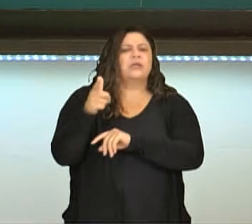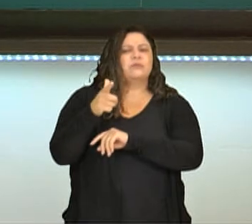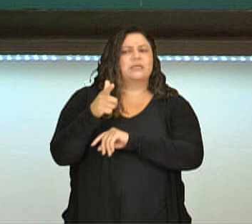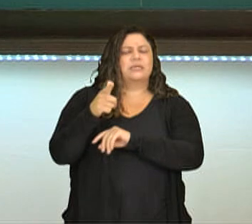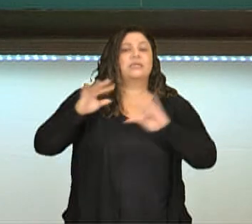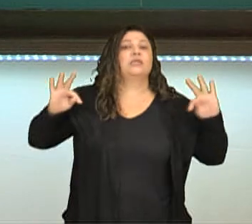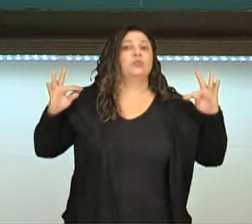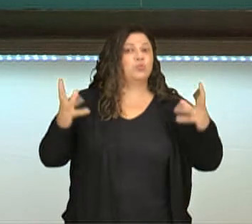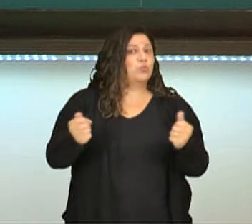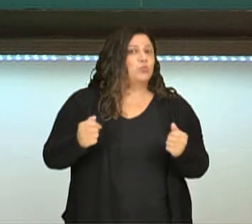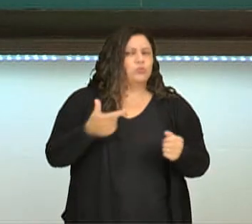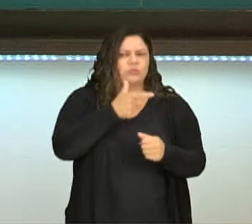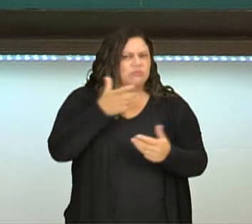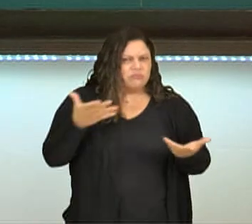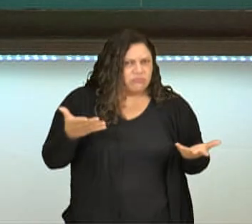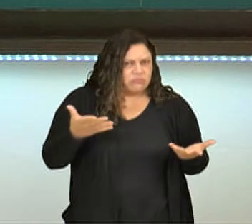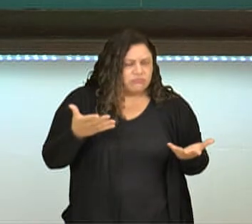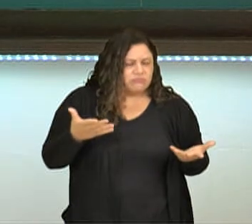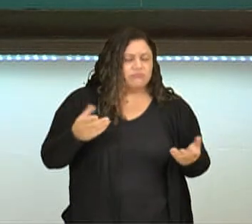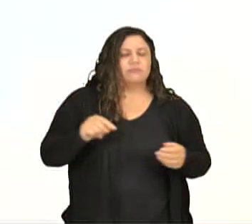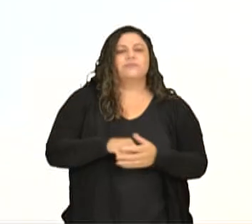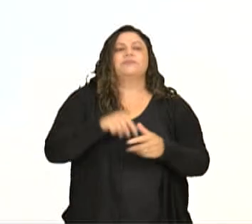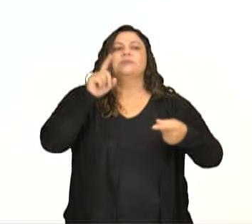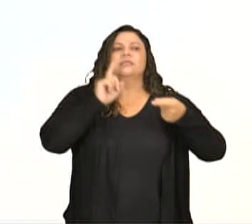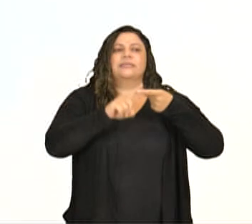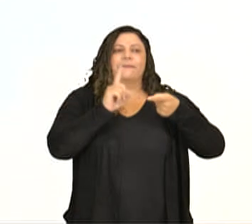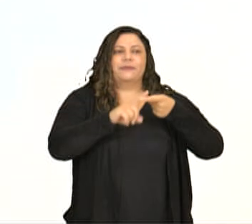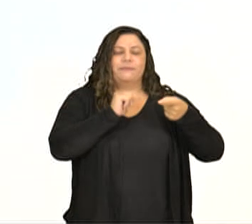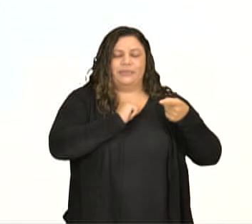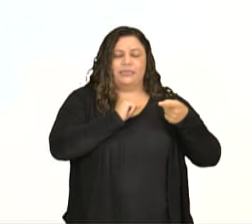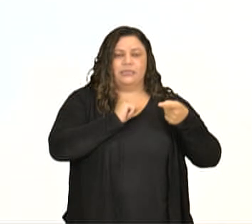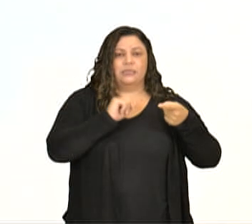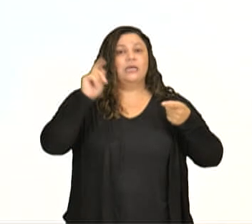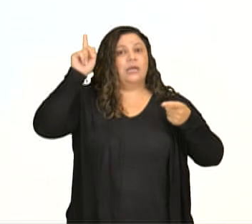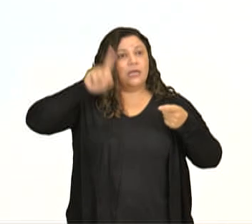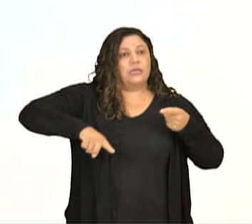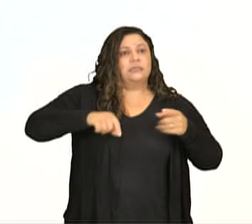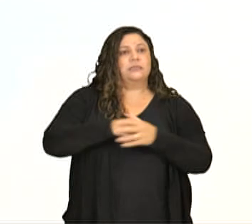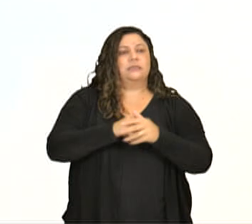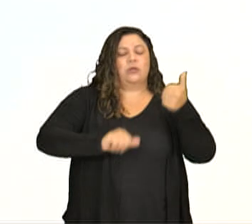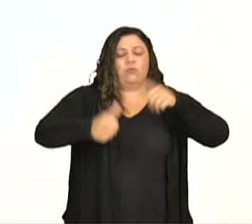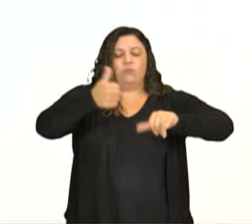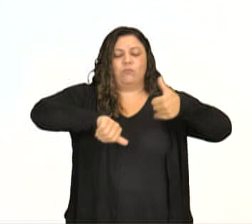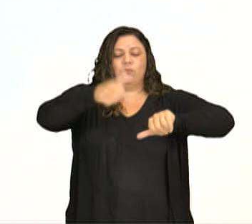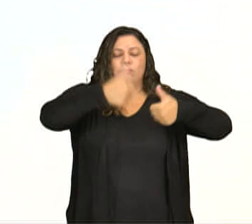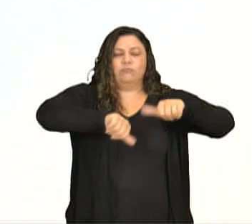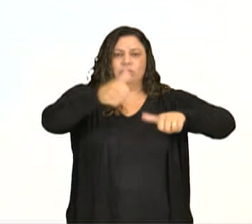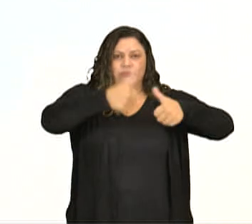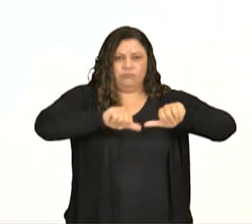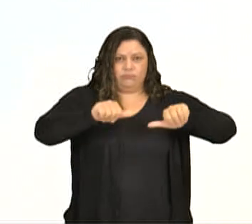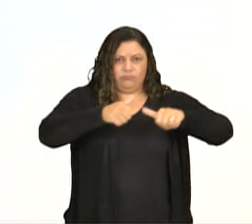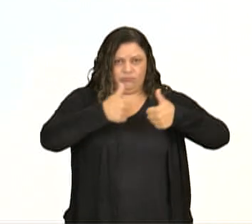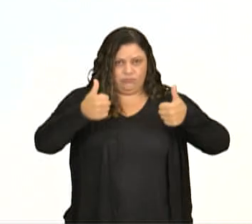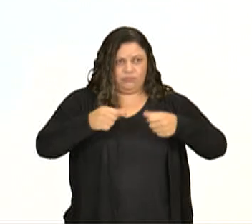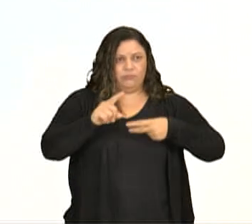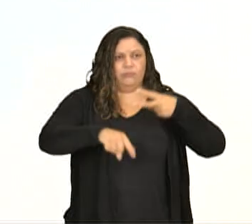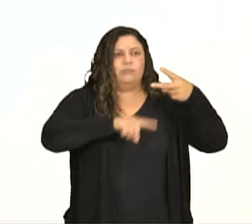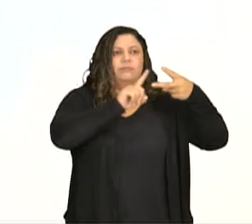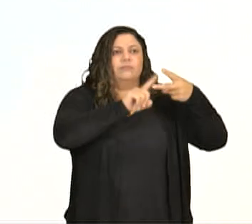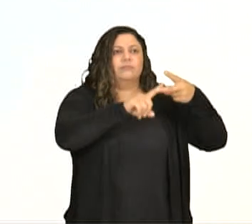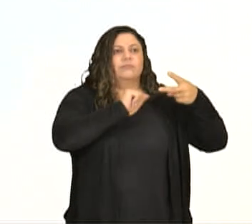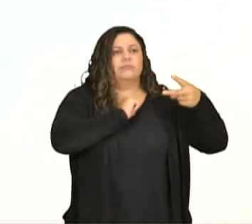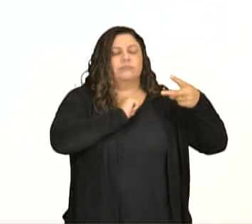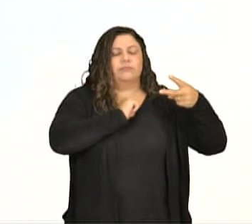seres vivos. Então, primeira afirmativa, são formados por compostos químicos. Beleza? Segunda